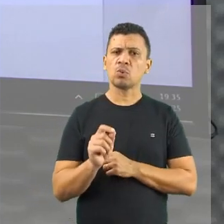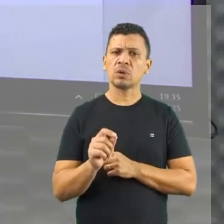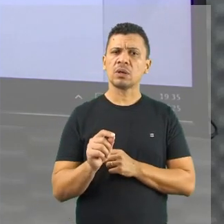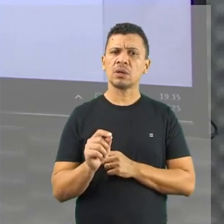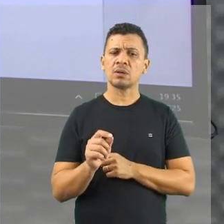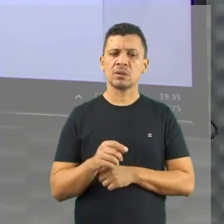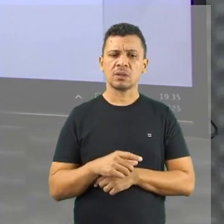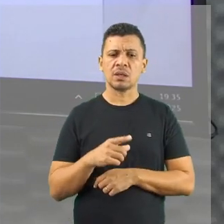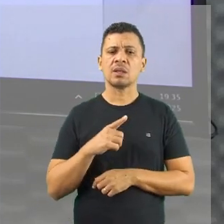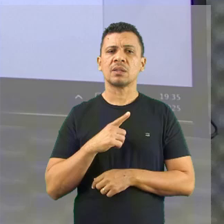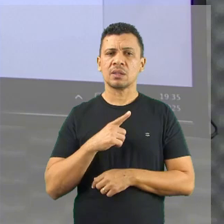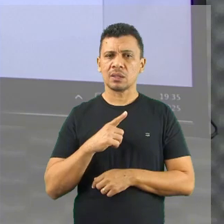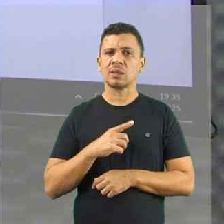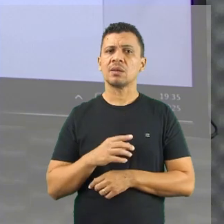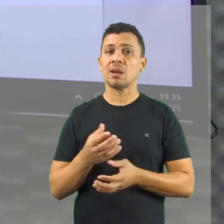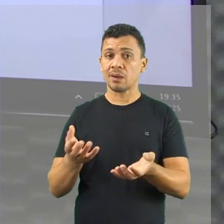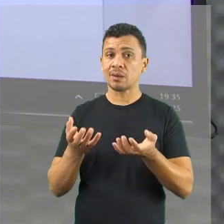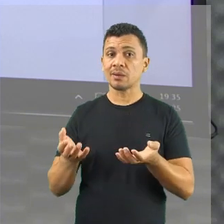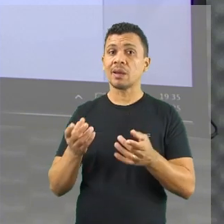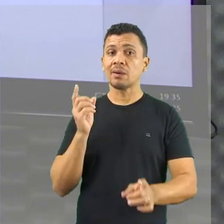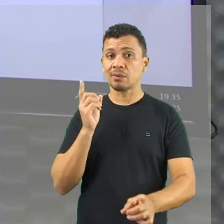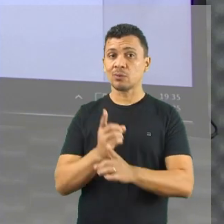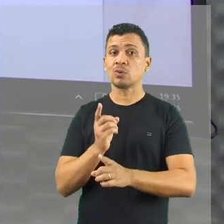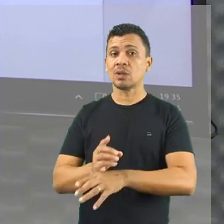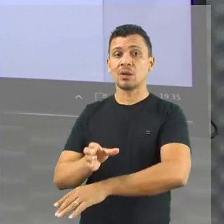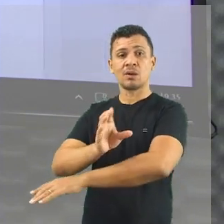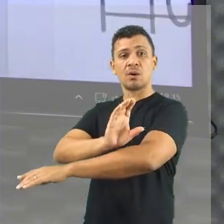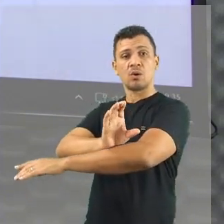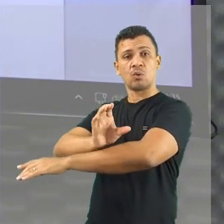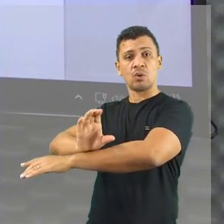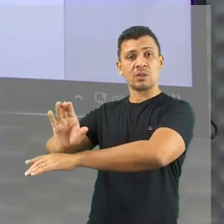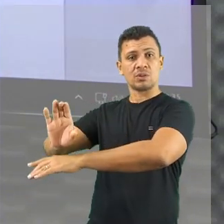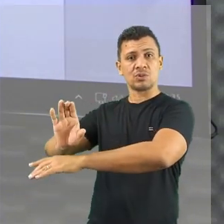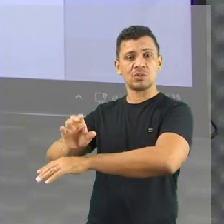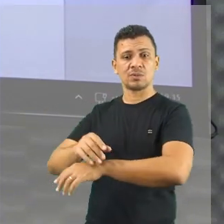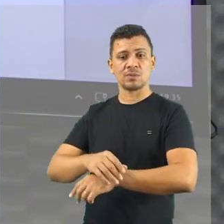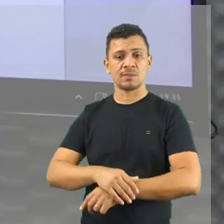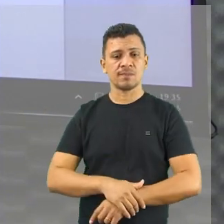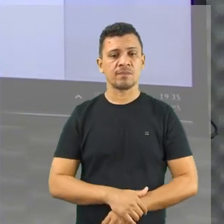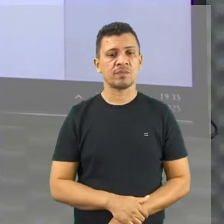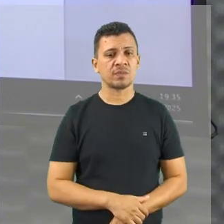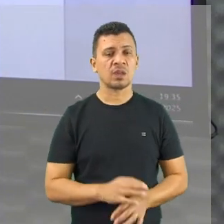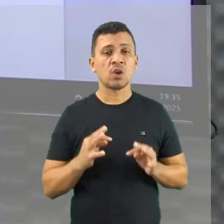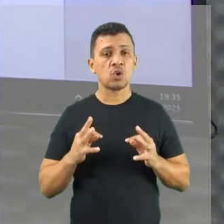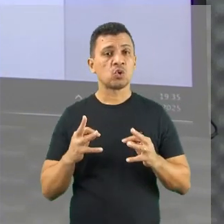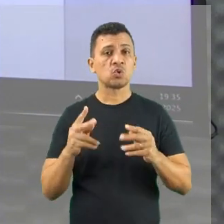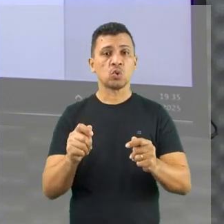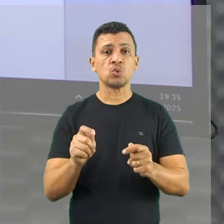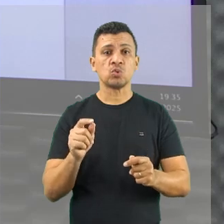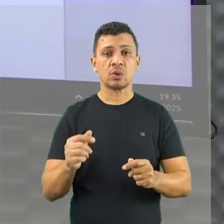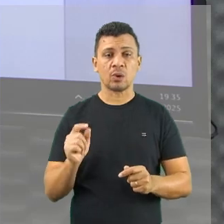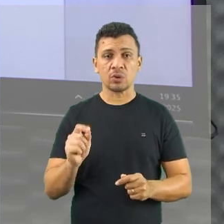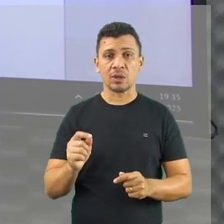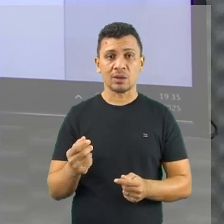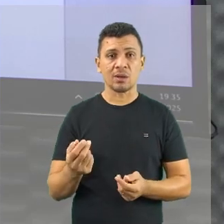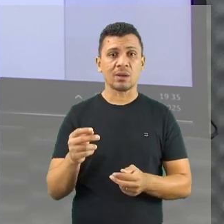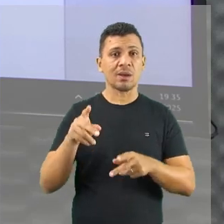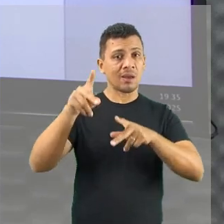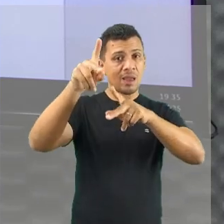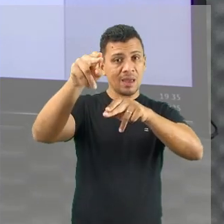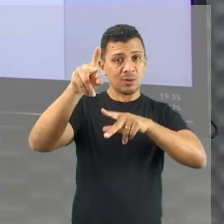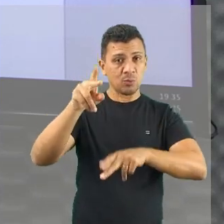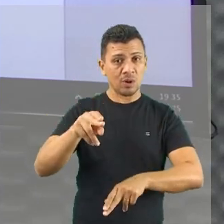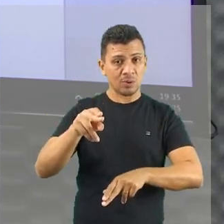a corrente, né? Podemos então afirmar que a corrente, como todos eles são iguais, eles vão ter a